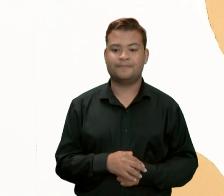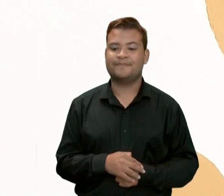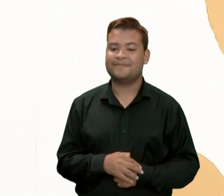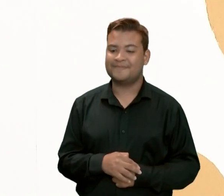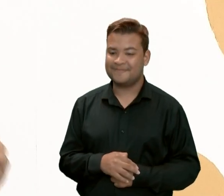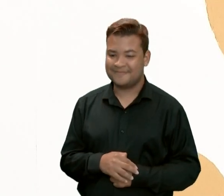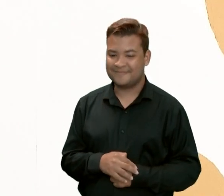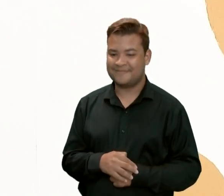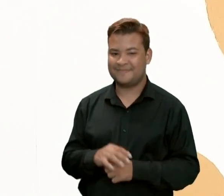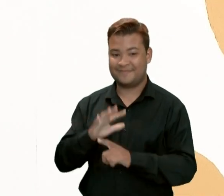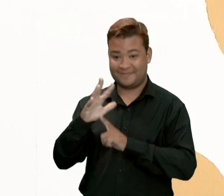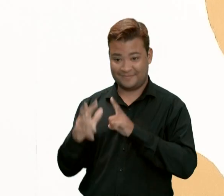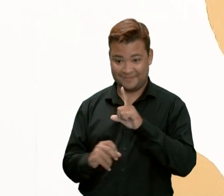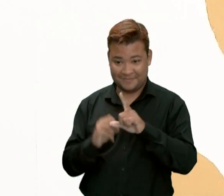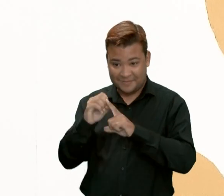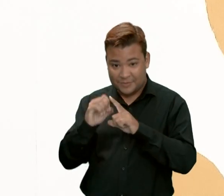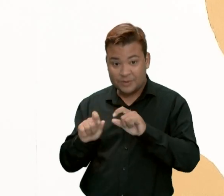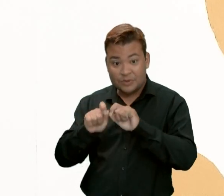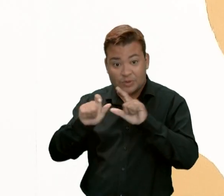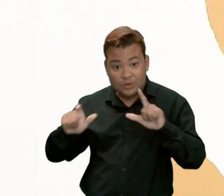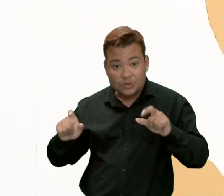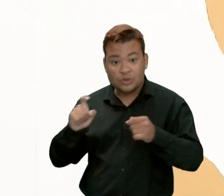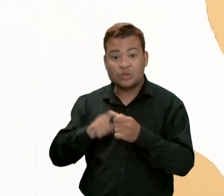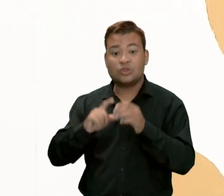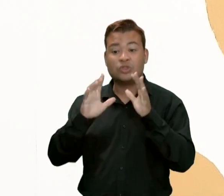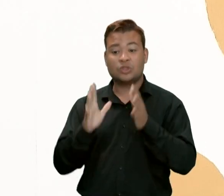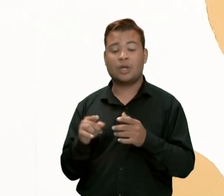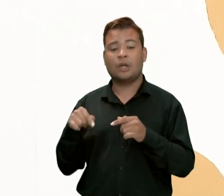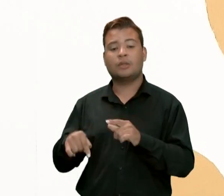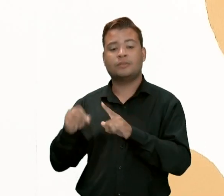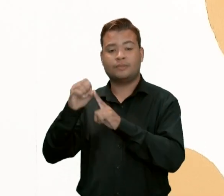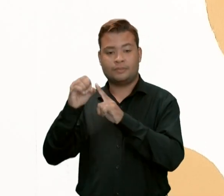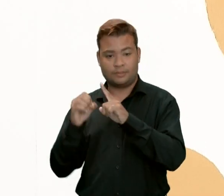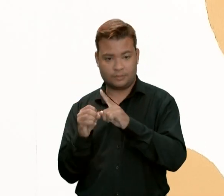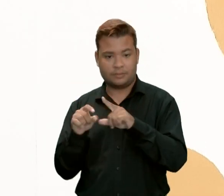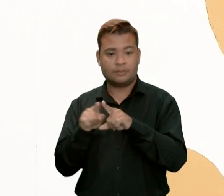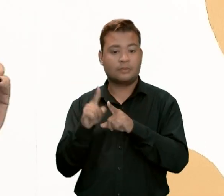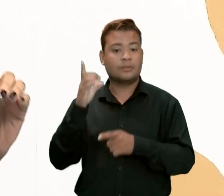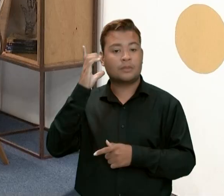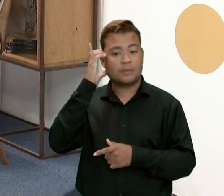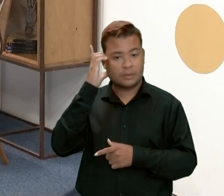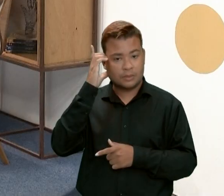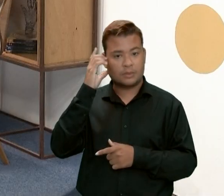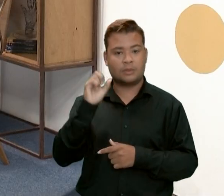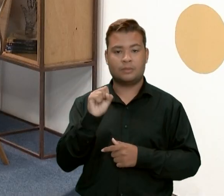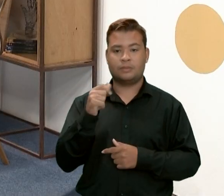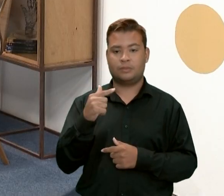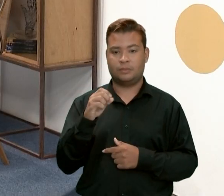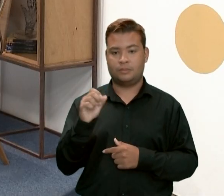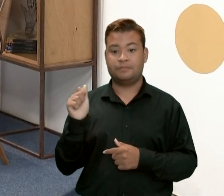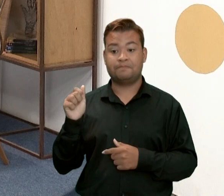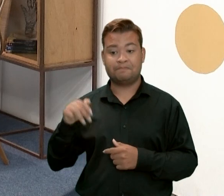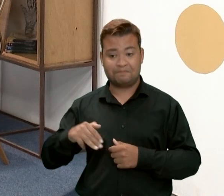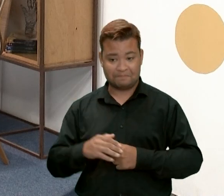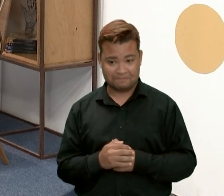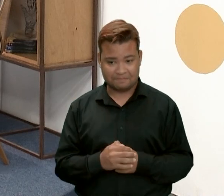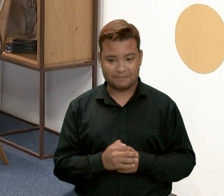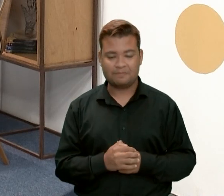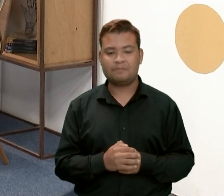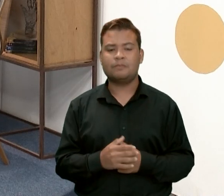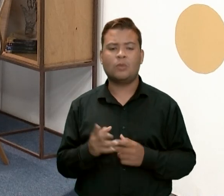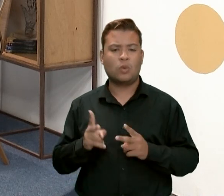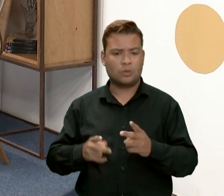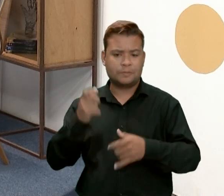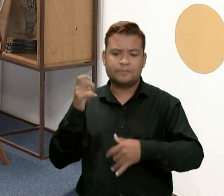Estamos de volta e ao vivo na TV UFG e na rádio 870 AM. Para continuar falando sobre